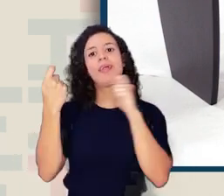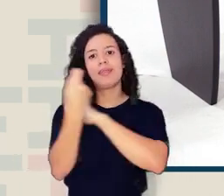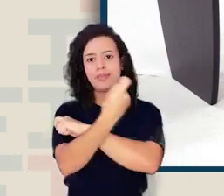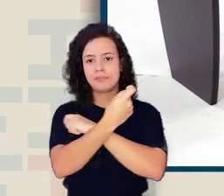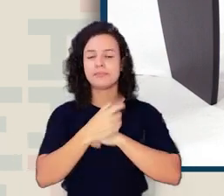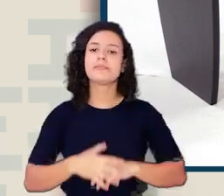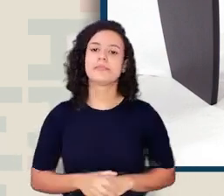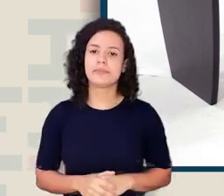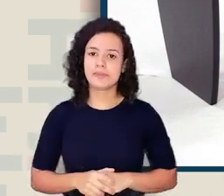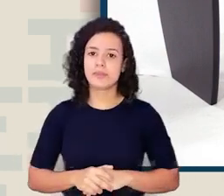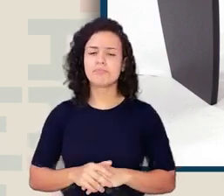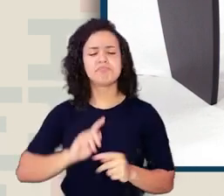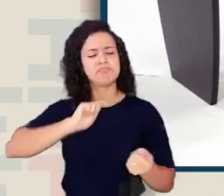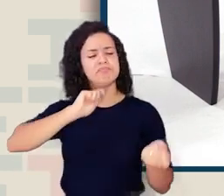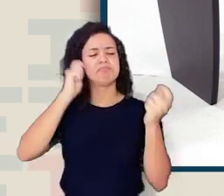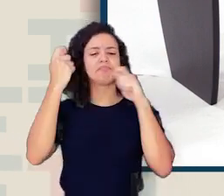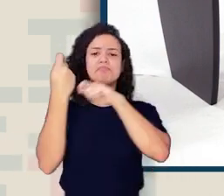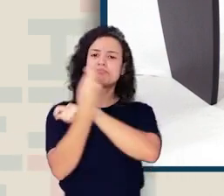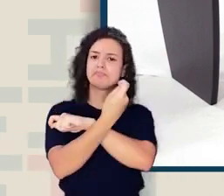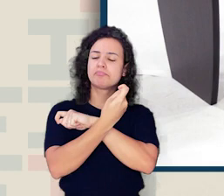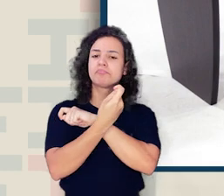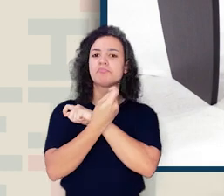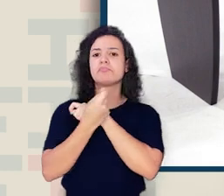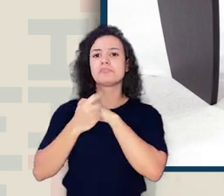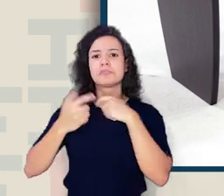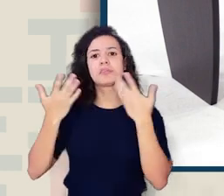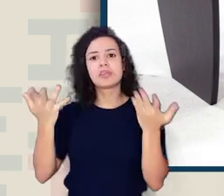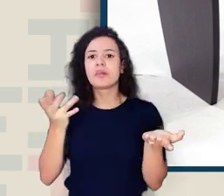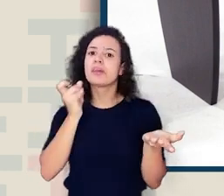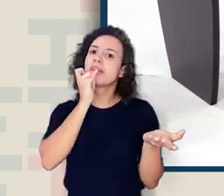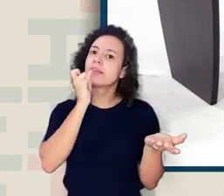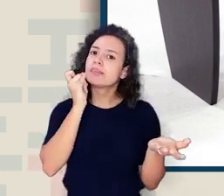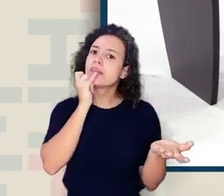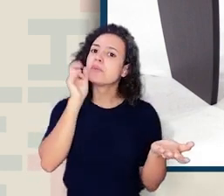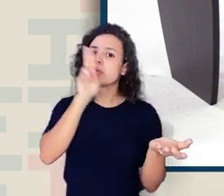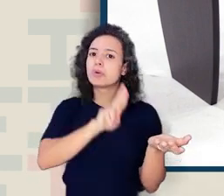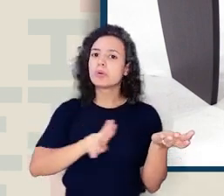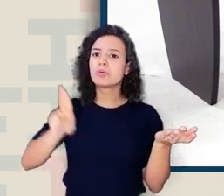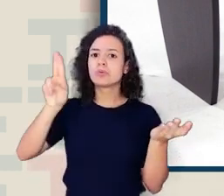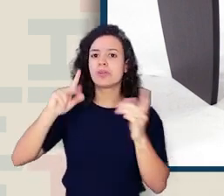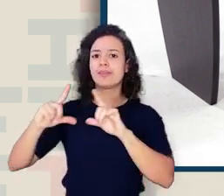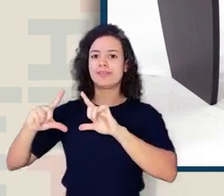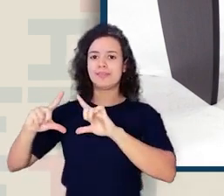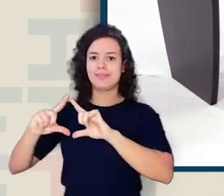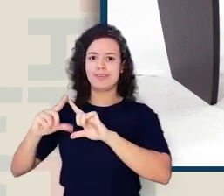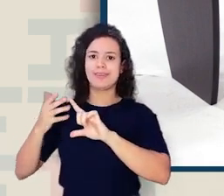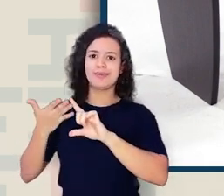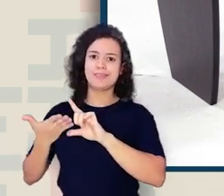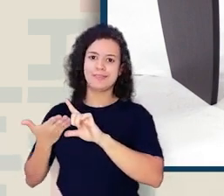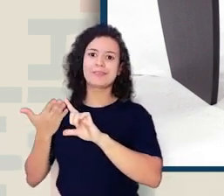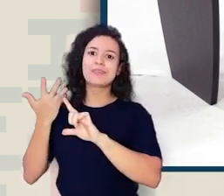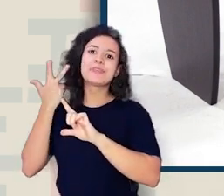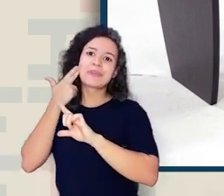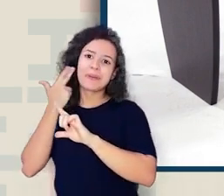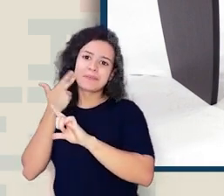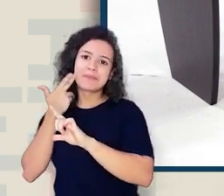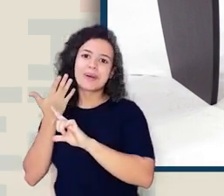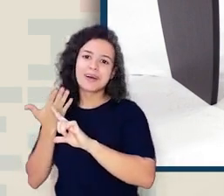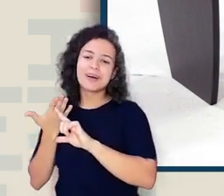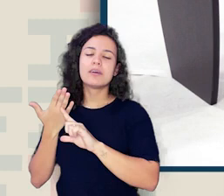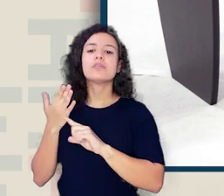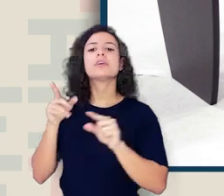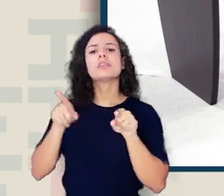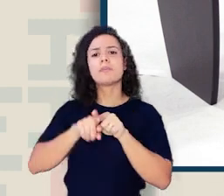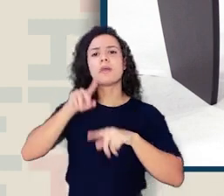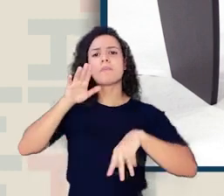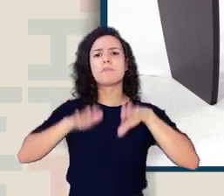sim adaptar. E o grande lance dessa adaptação é poder, por exemplo, se utilizar do próprio triângulo. Além daqui também